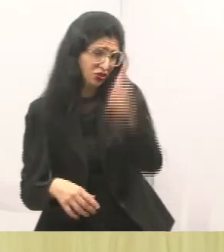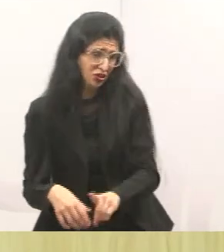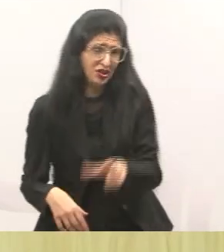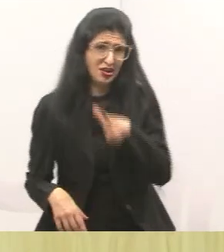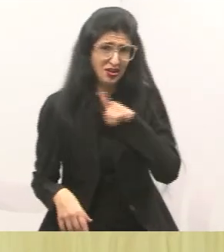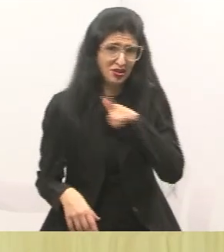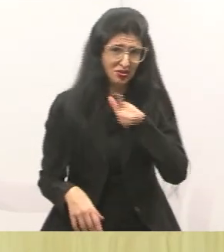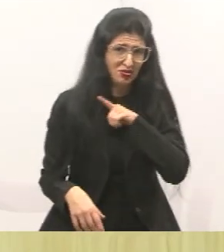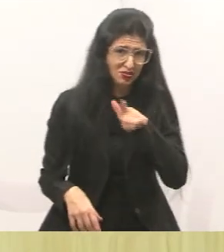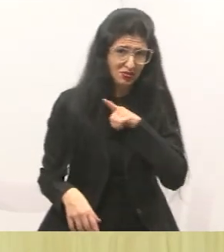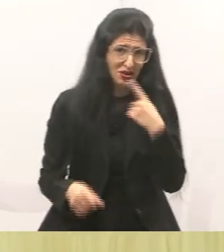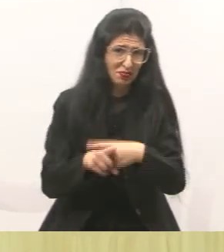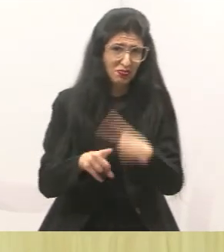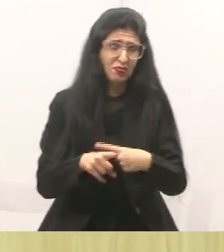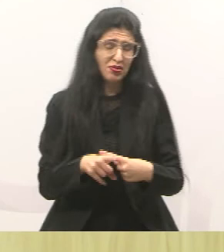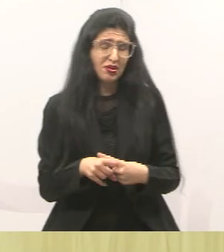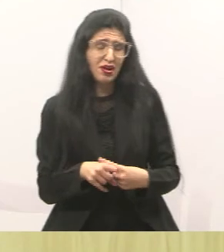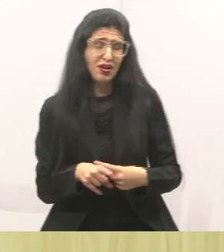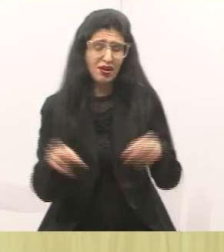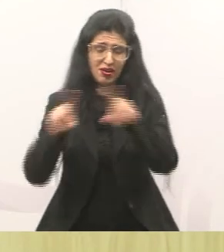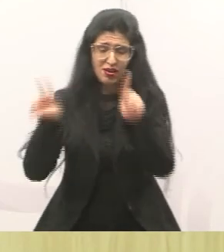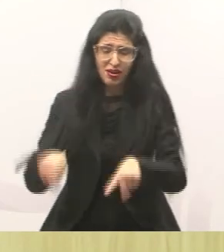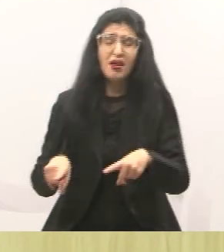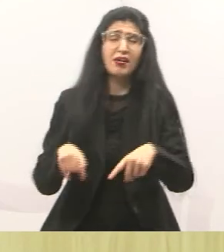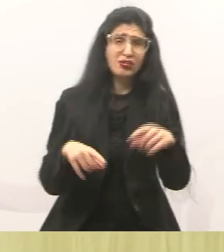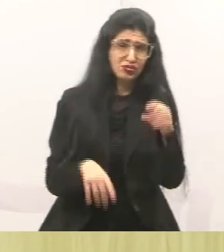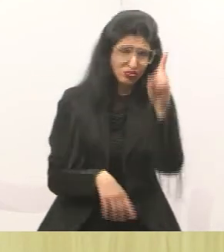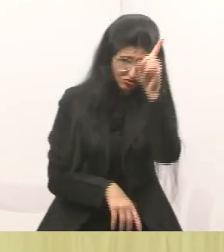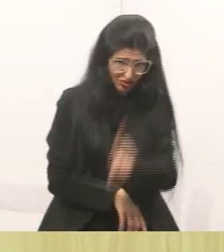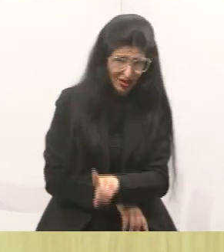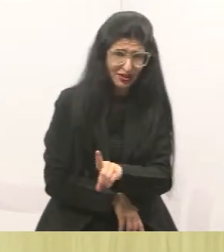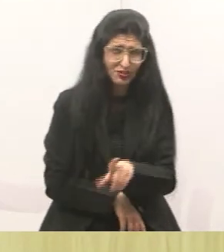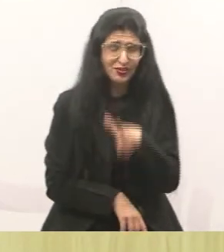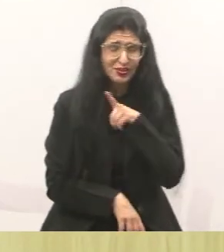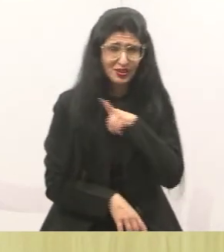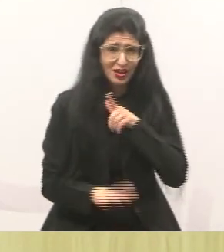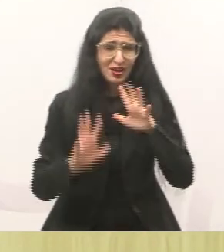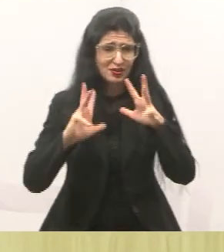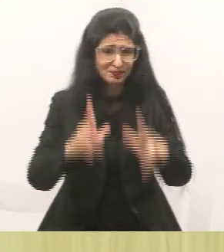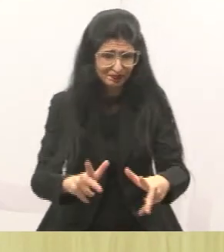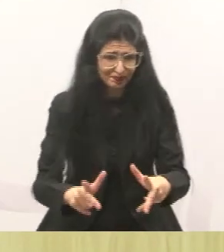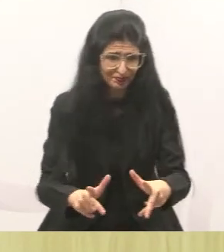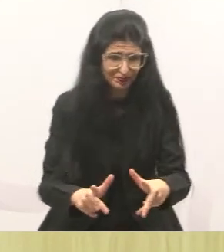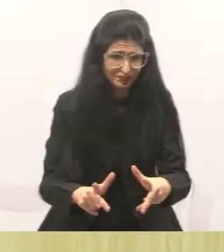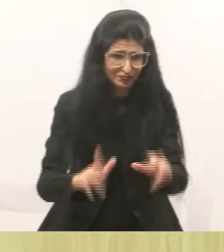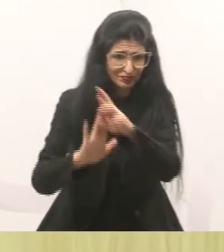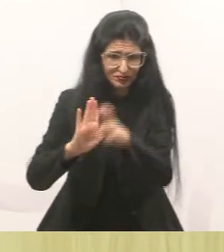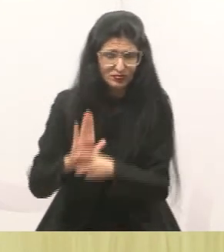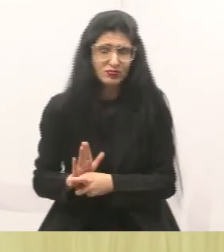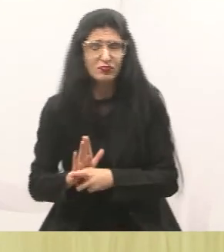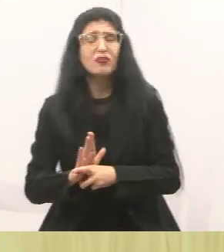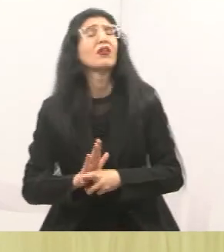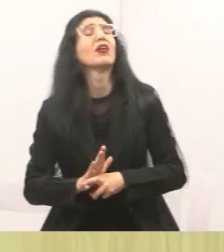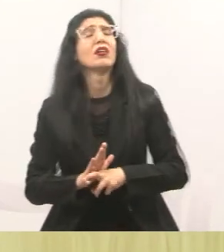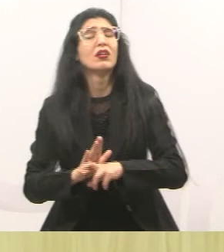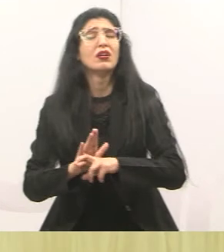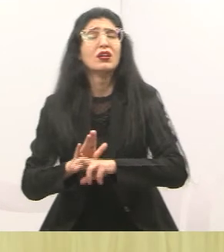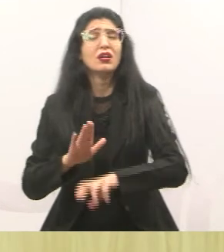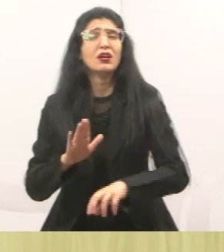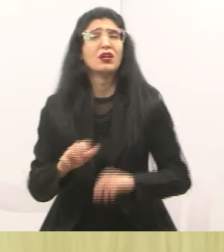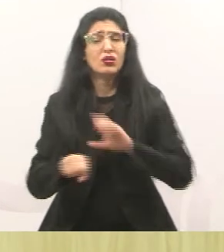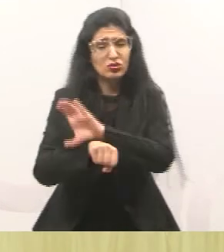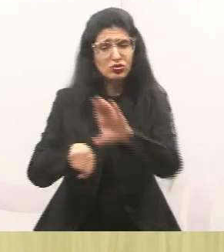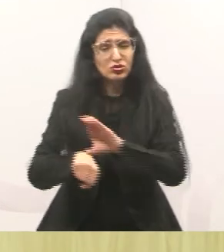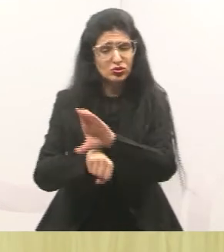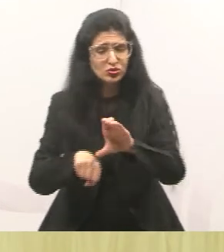se for em descanso, a priori, o funcionário deveria, assim como nós, como nas férias, gozar